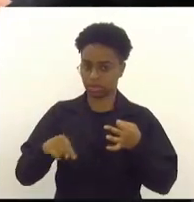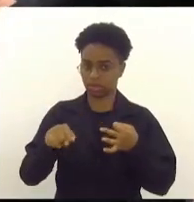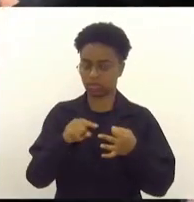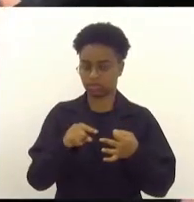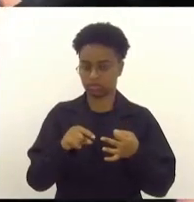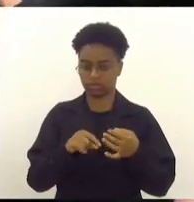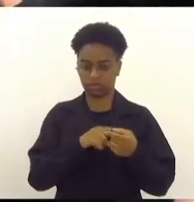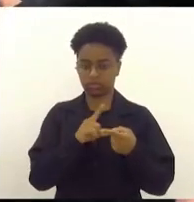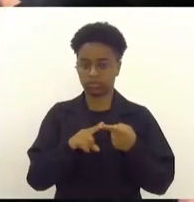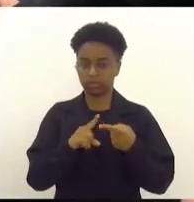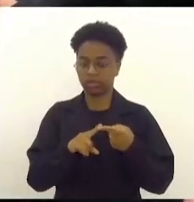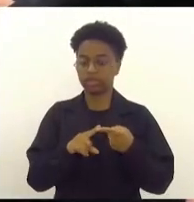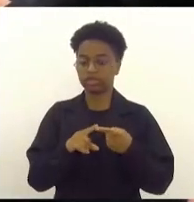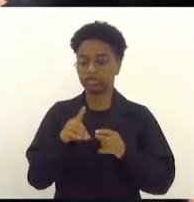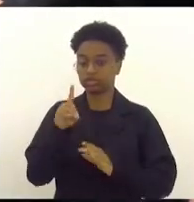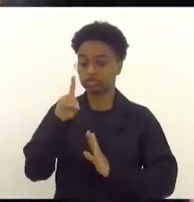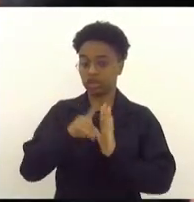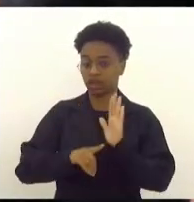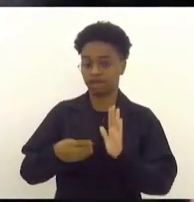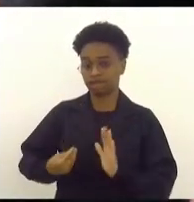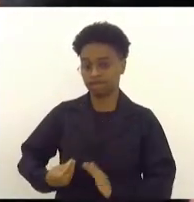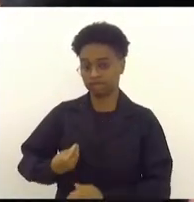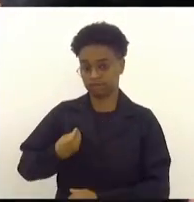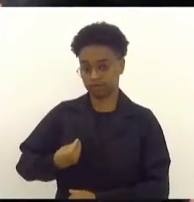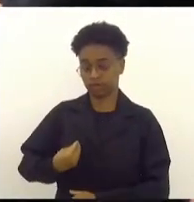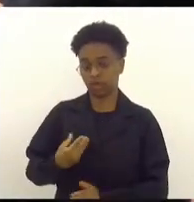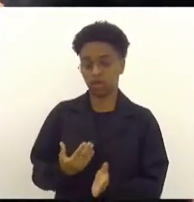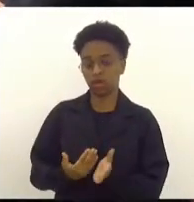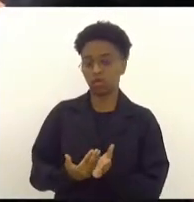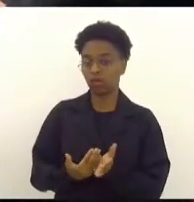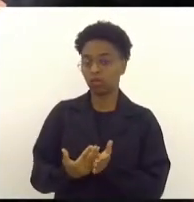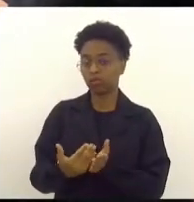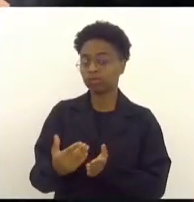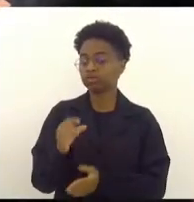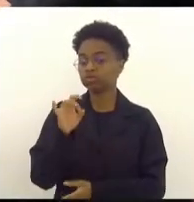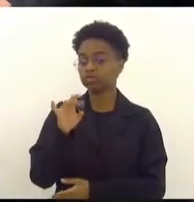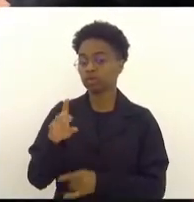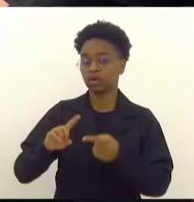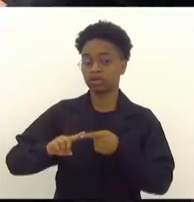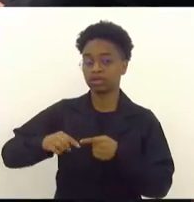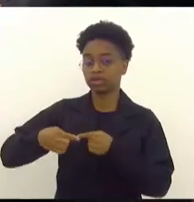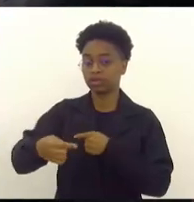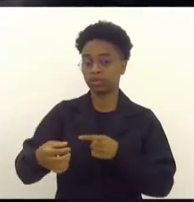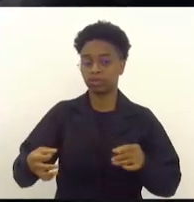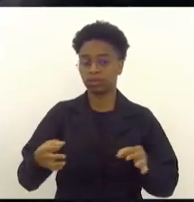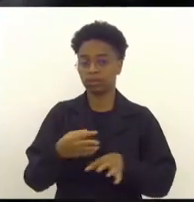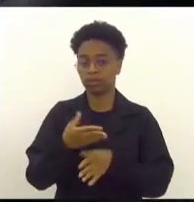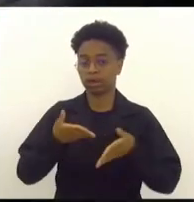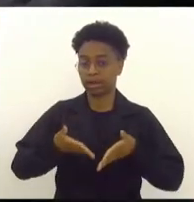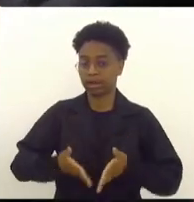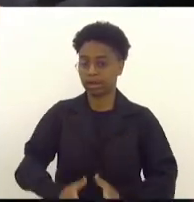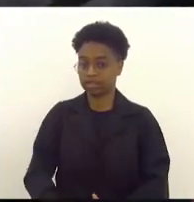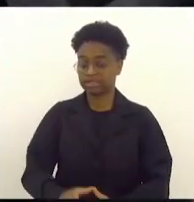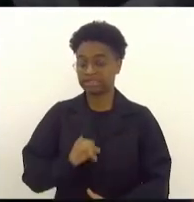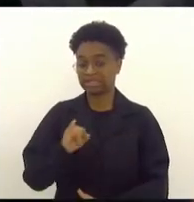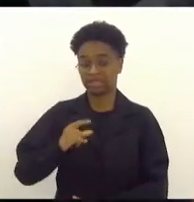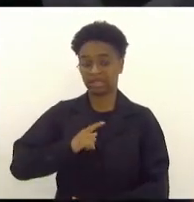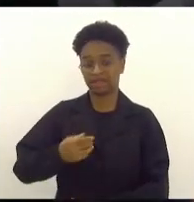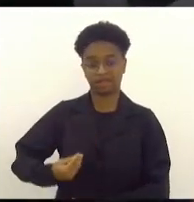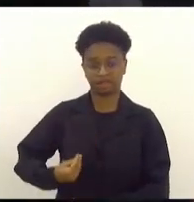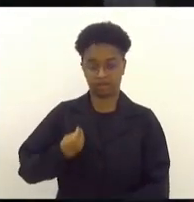o direito à Vida somente se inicia após o nascimento com vida